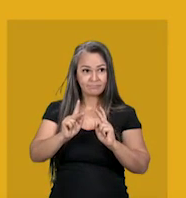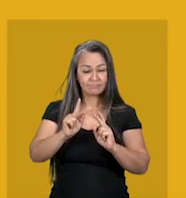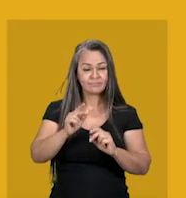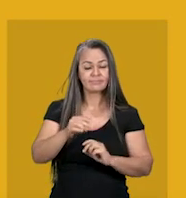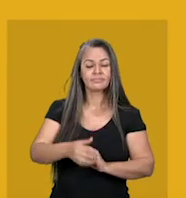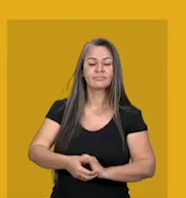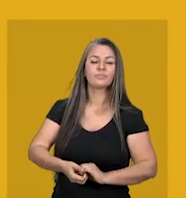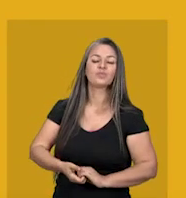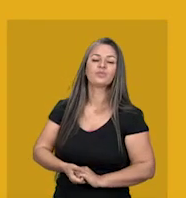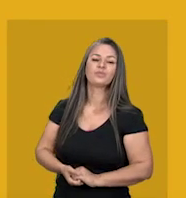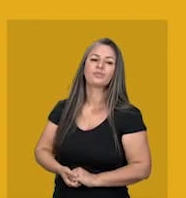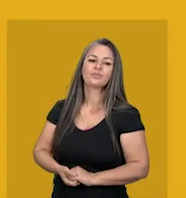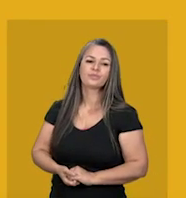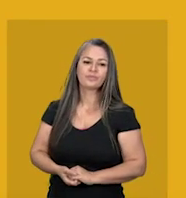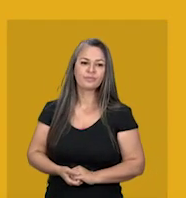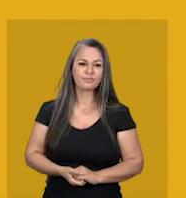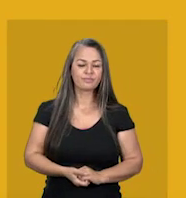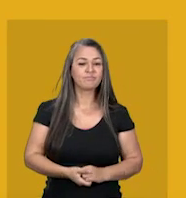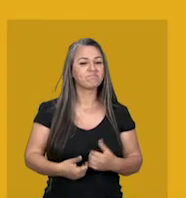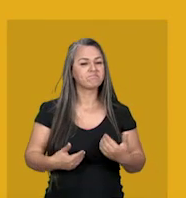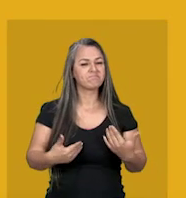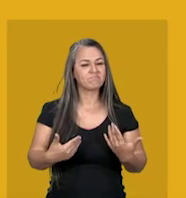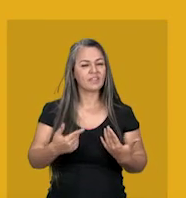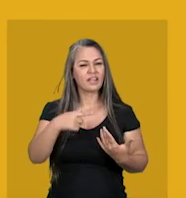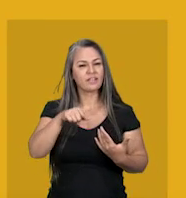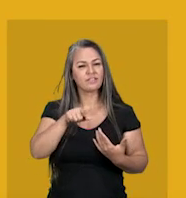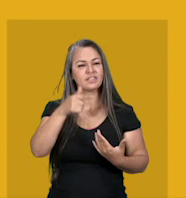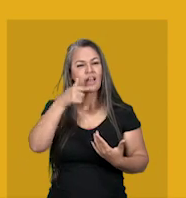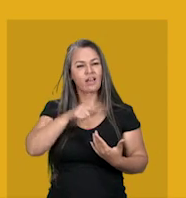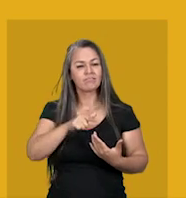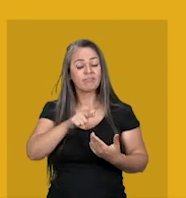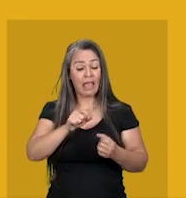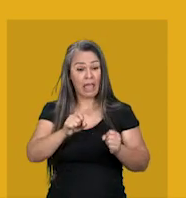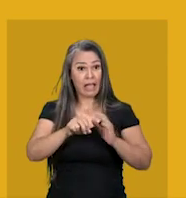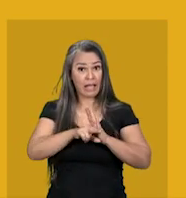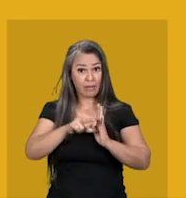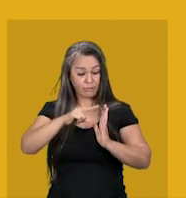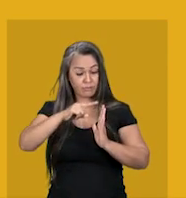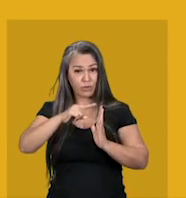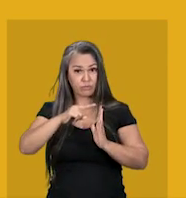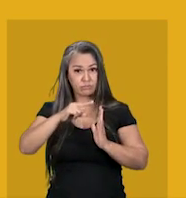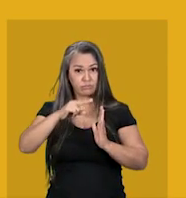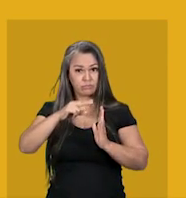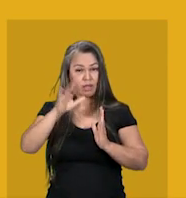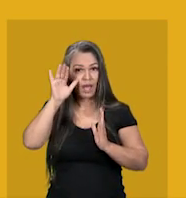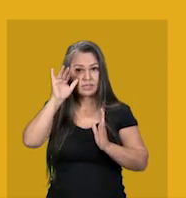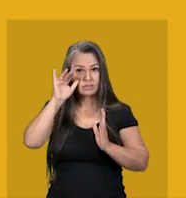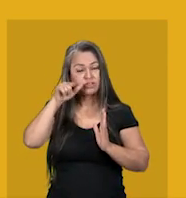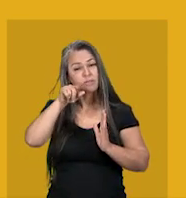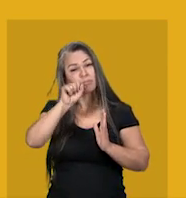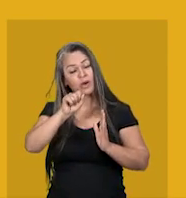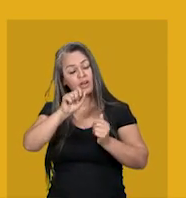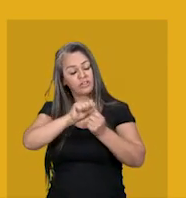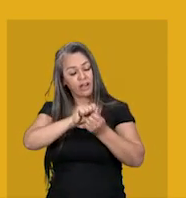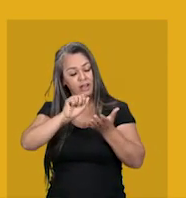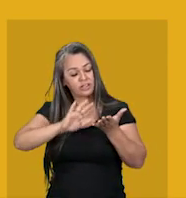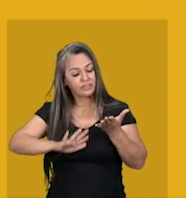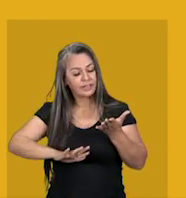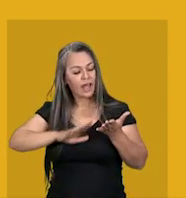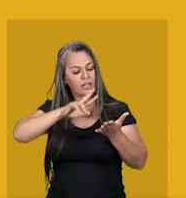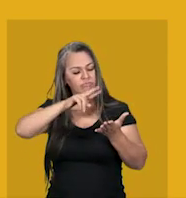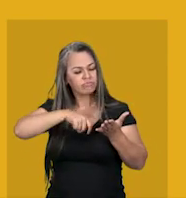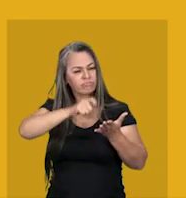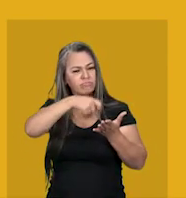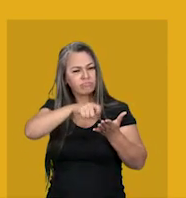nossas considerações finais para poder você depois terminar a aula e você fazer as atividades, os exercícios do seu